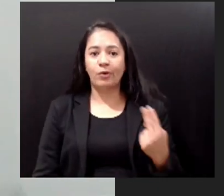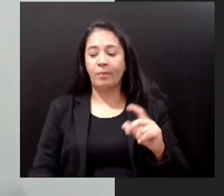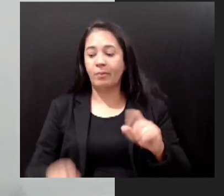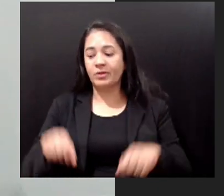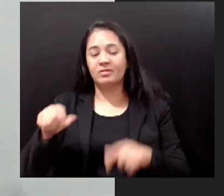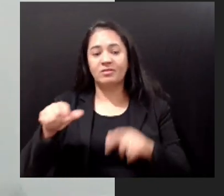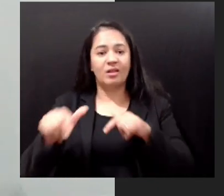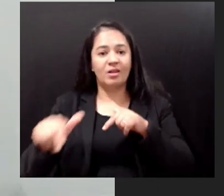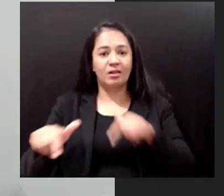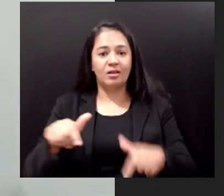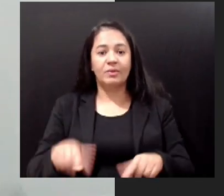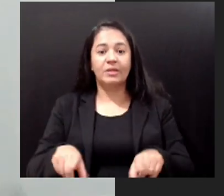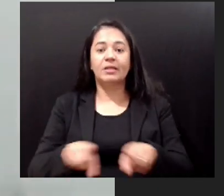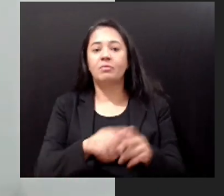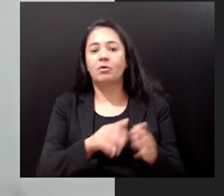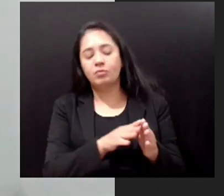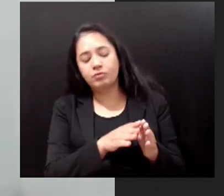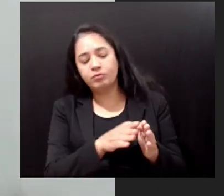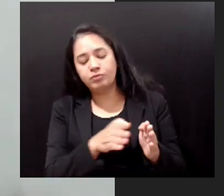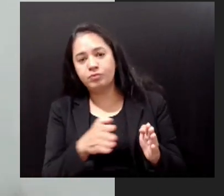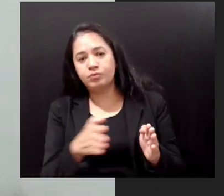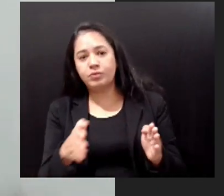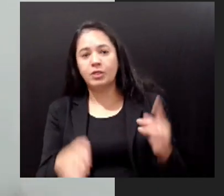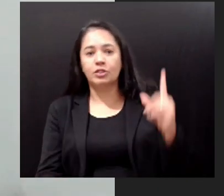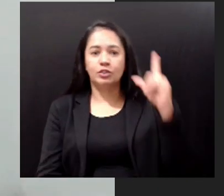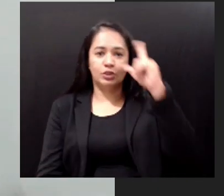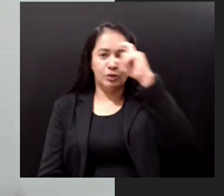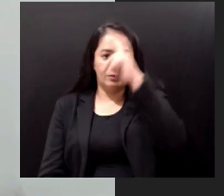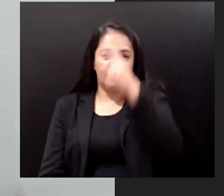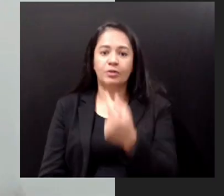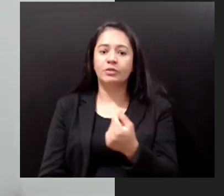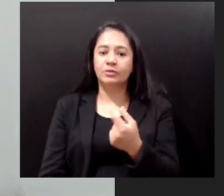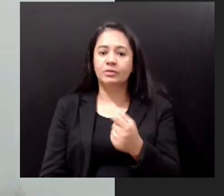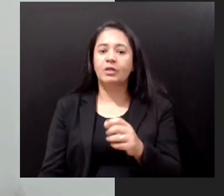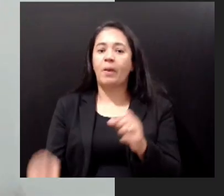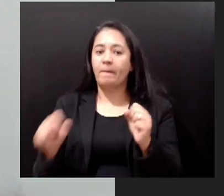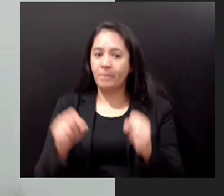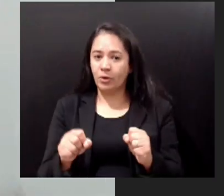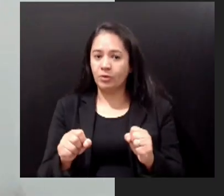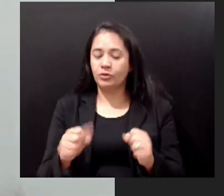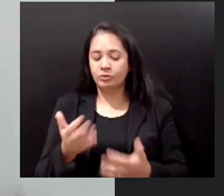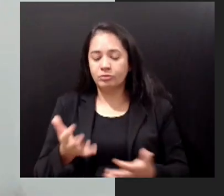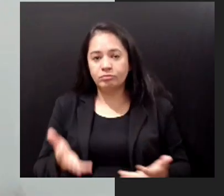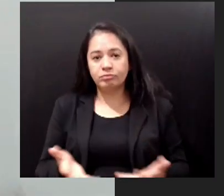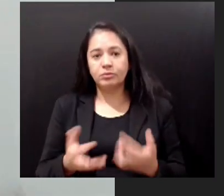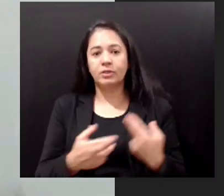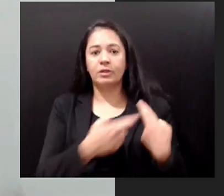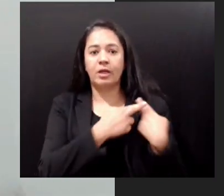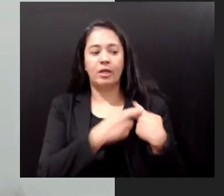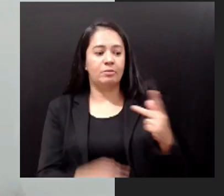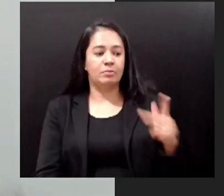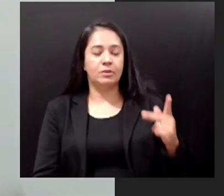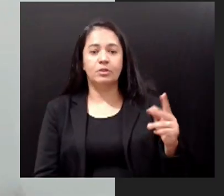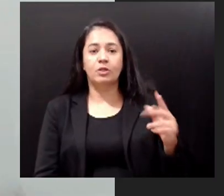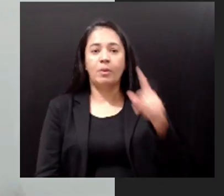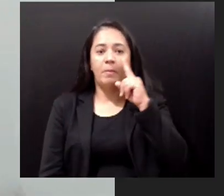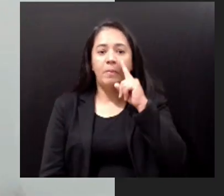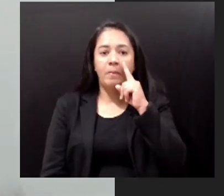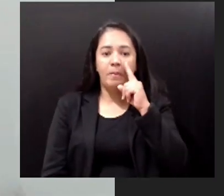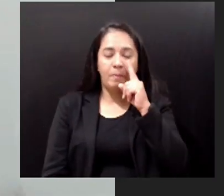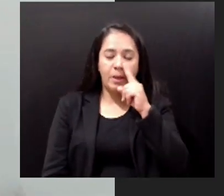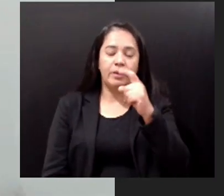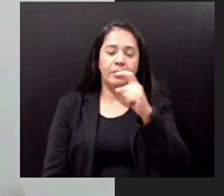um período de dificuldade financeira pode ensejar a responsabilidade dos pais em ampararem os